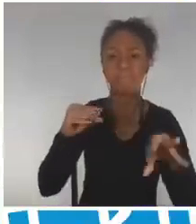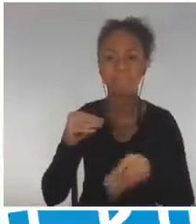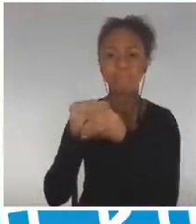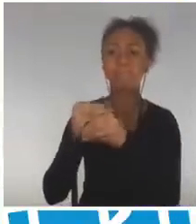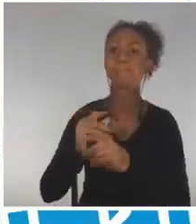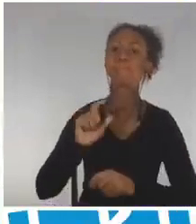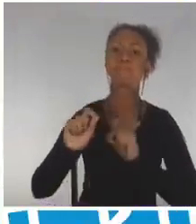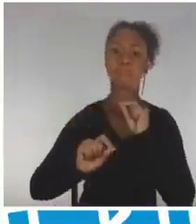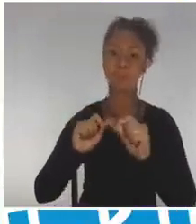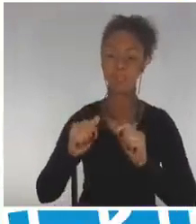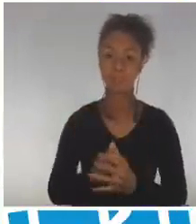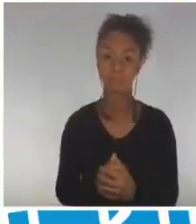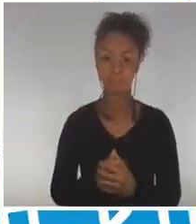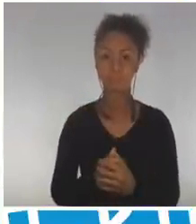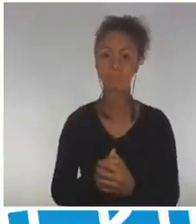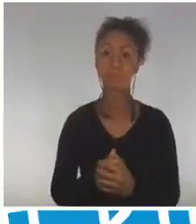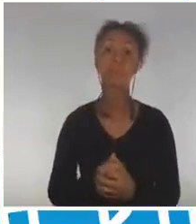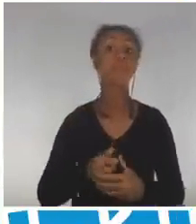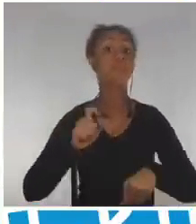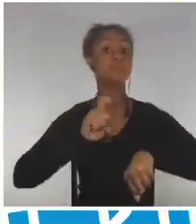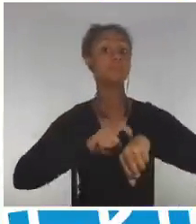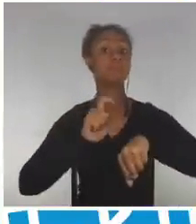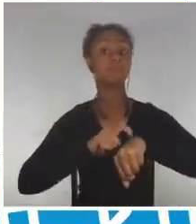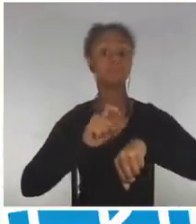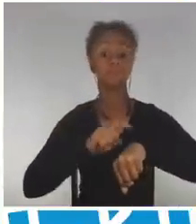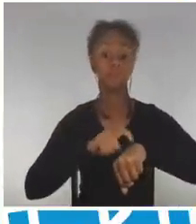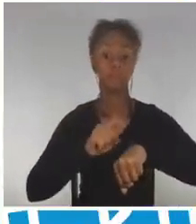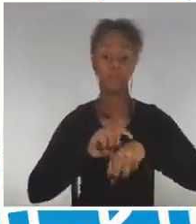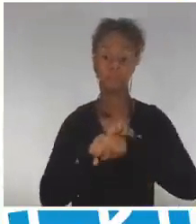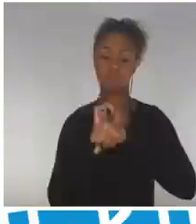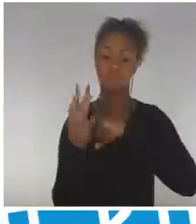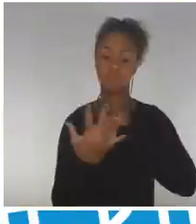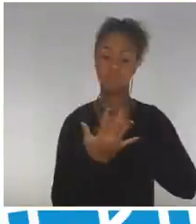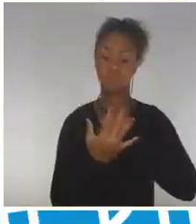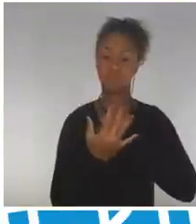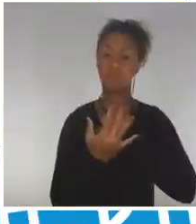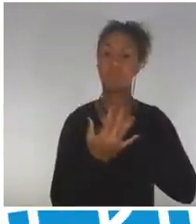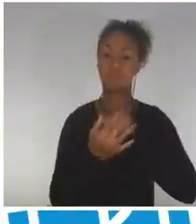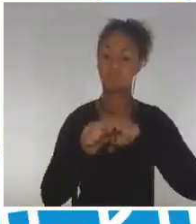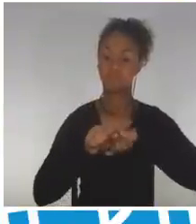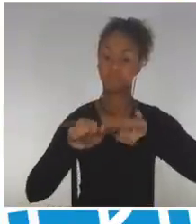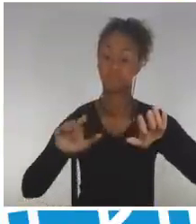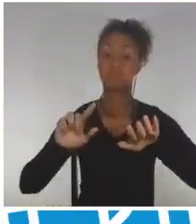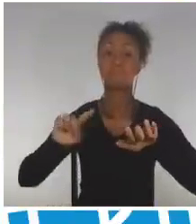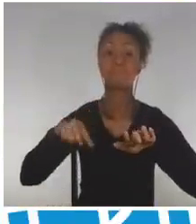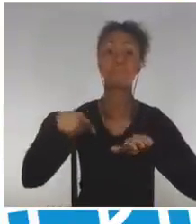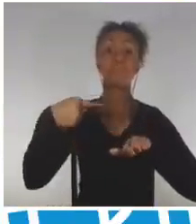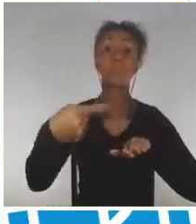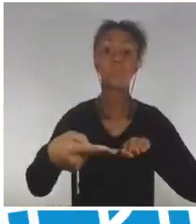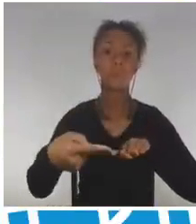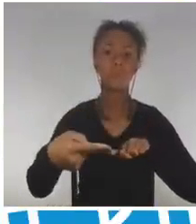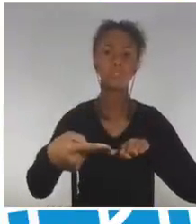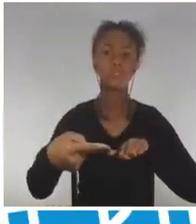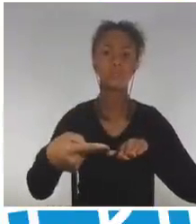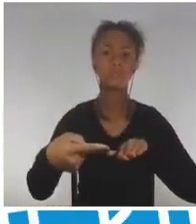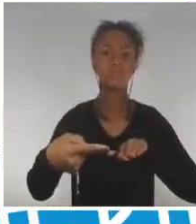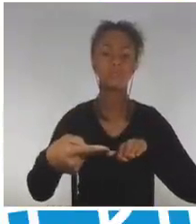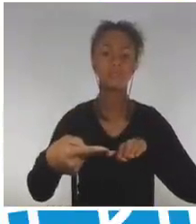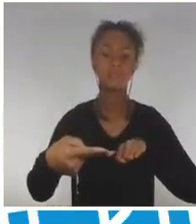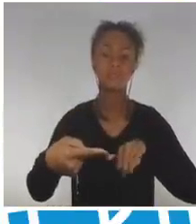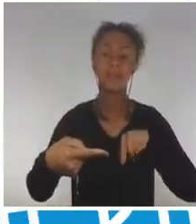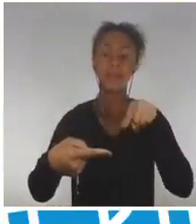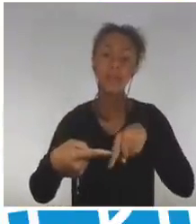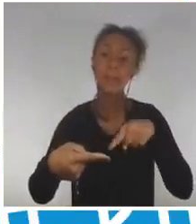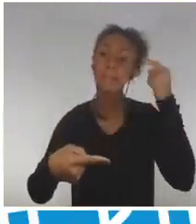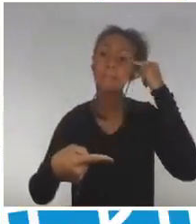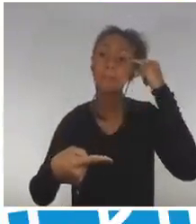Nesse momento de pós-pandemia, acho que nós temos que priorizar aquelas